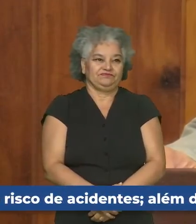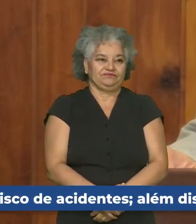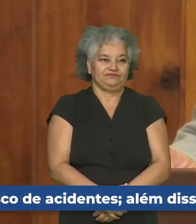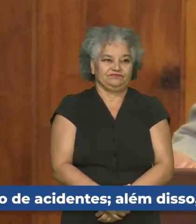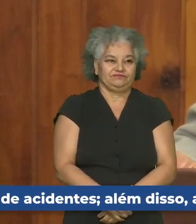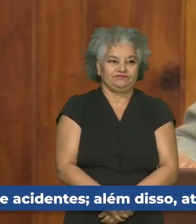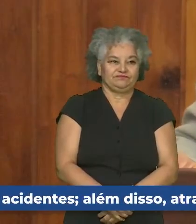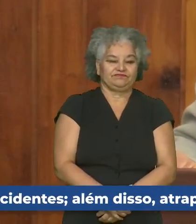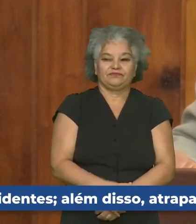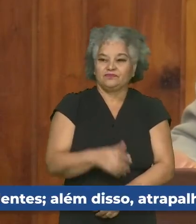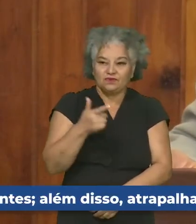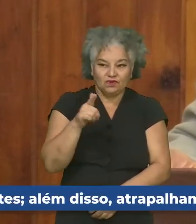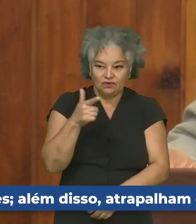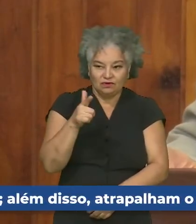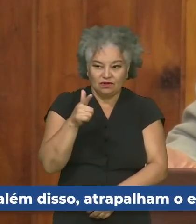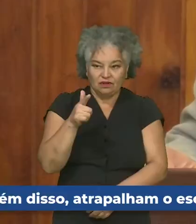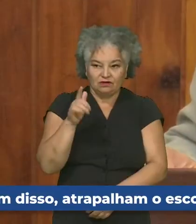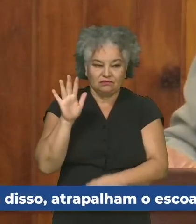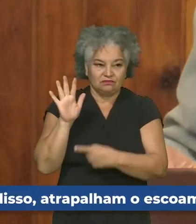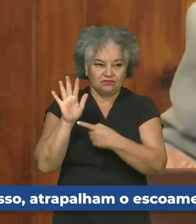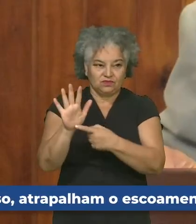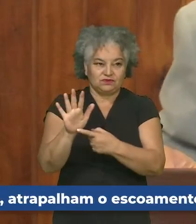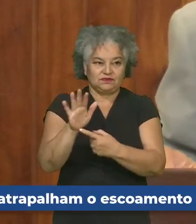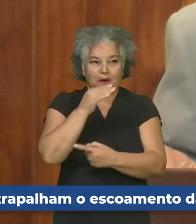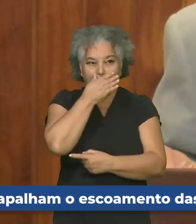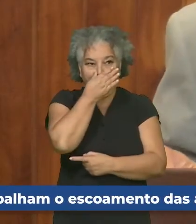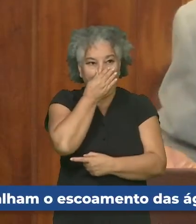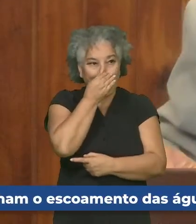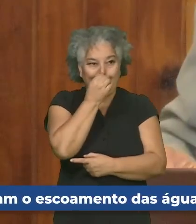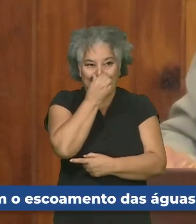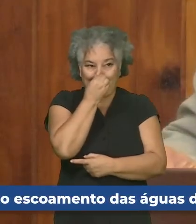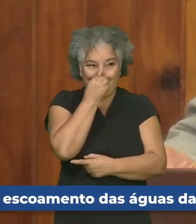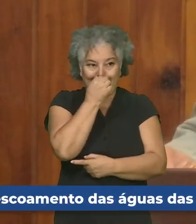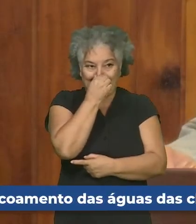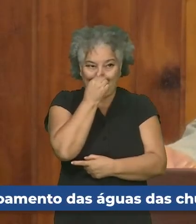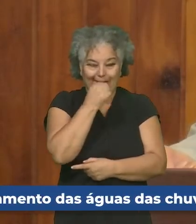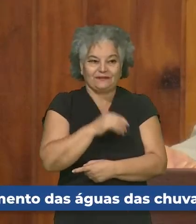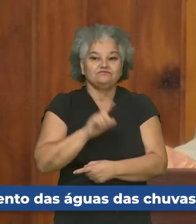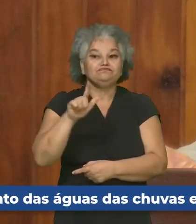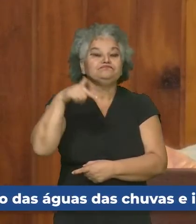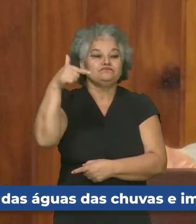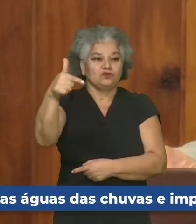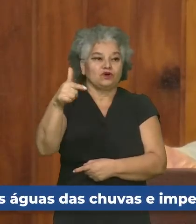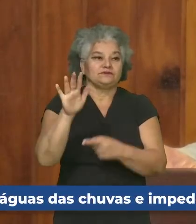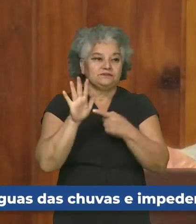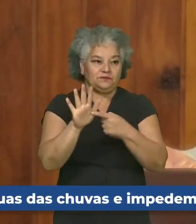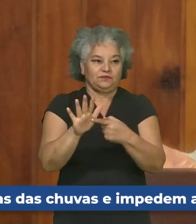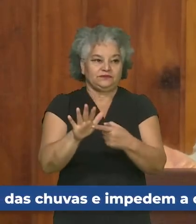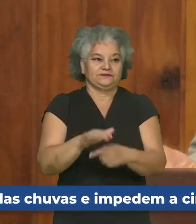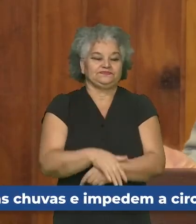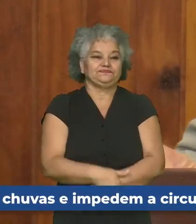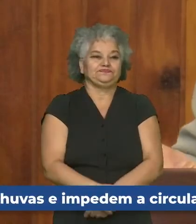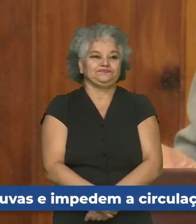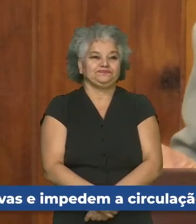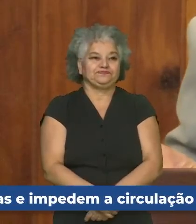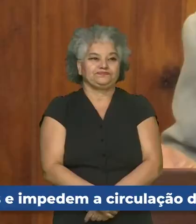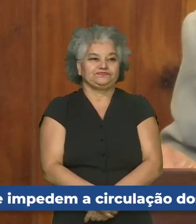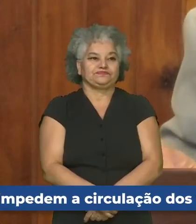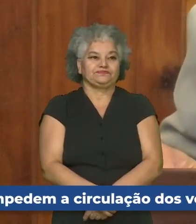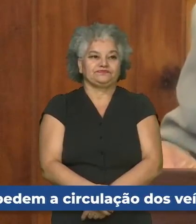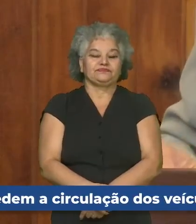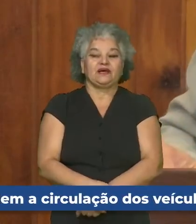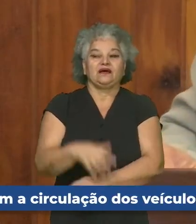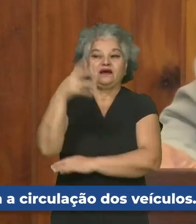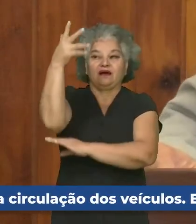estamos? Ah, desculpa então. Bom, na próxima a gente vê. Então, essas árvores,